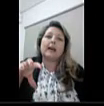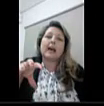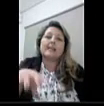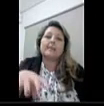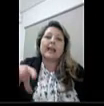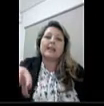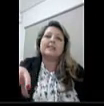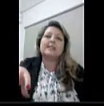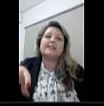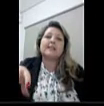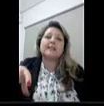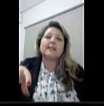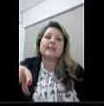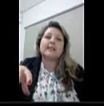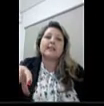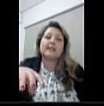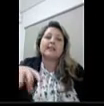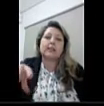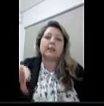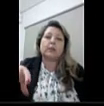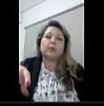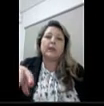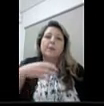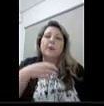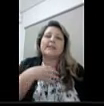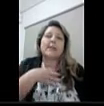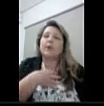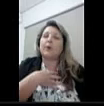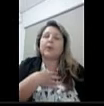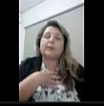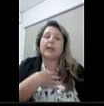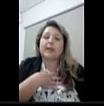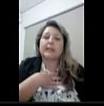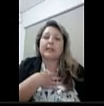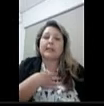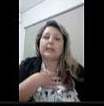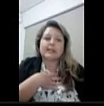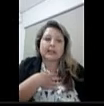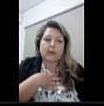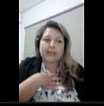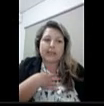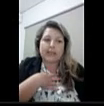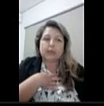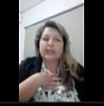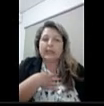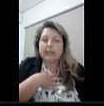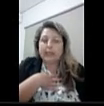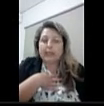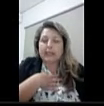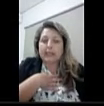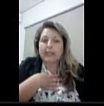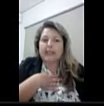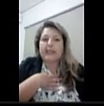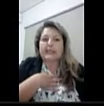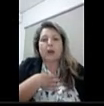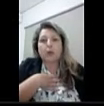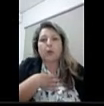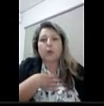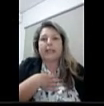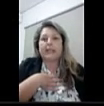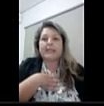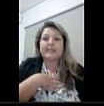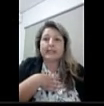As habilidades dessa criança, desse aluno. Por exemplo, eu tenho uma criança que eu atendo que ele tem